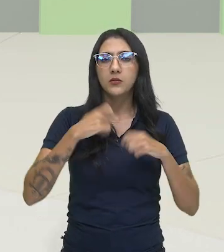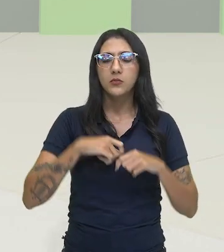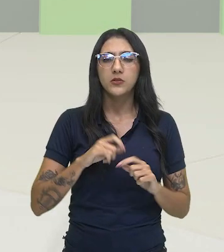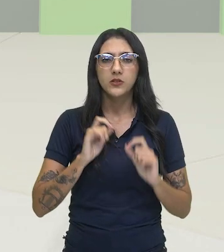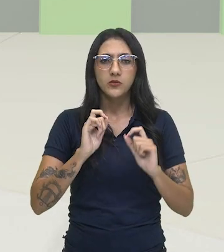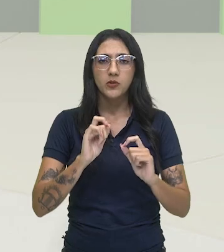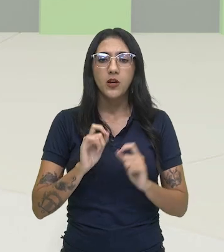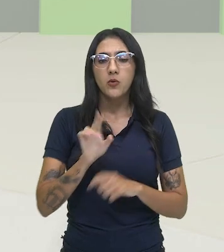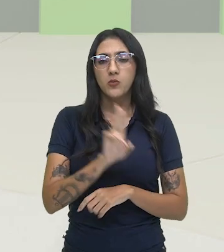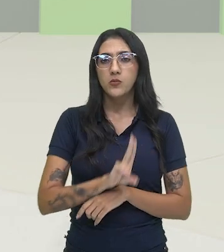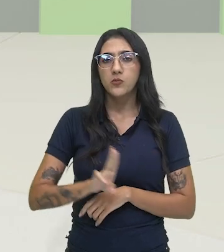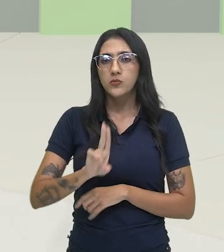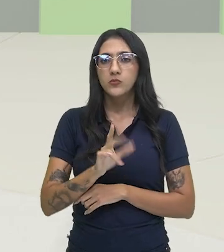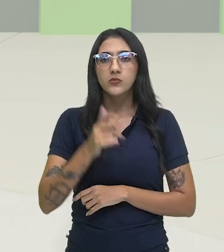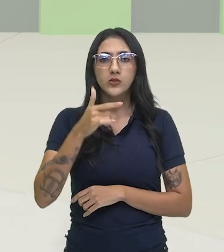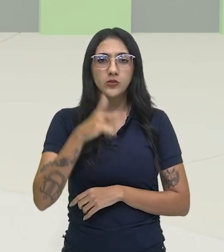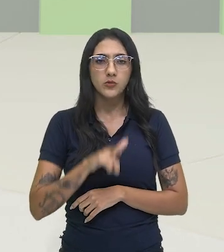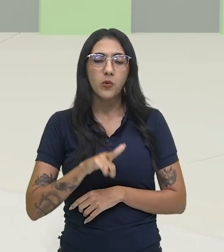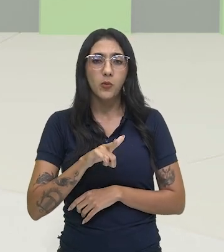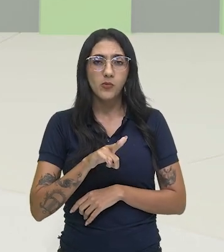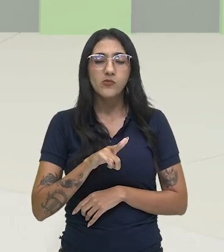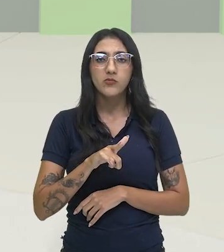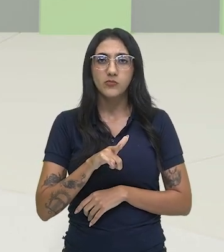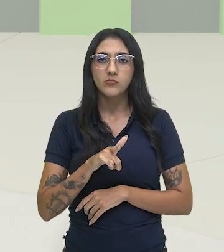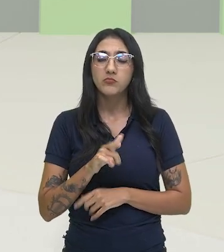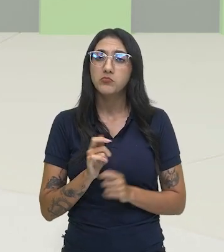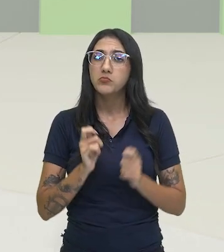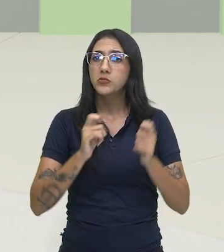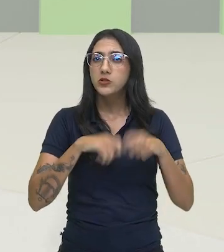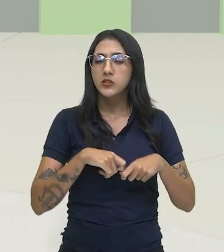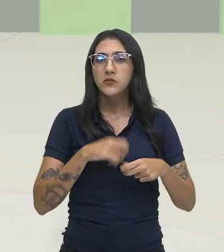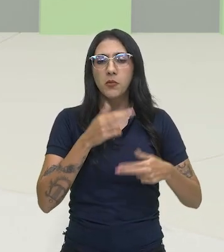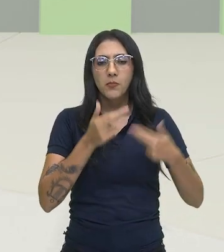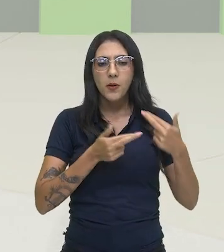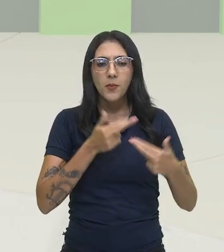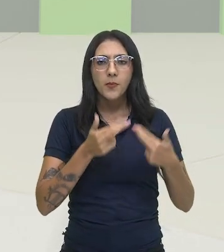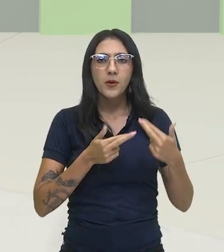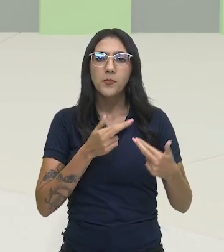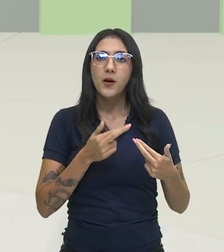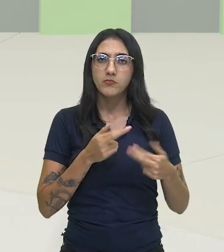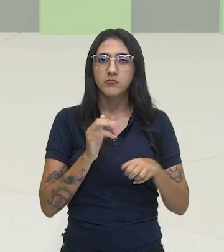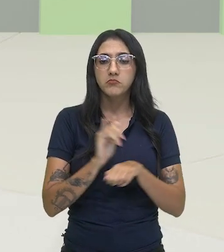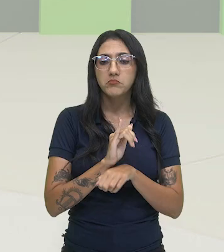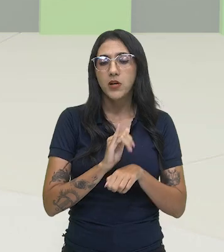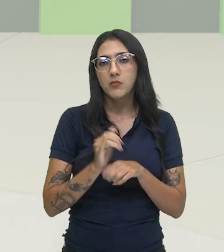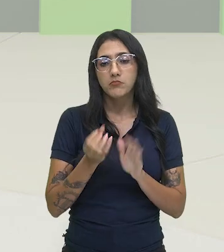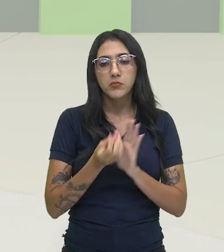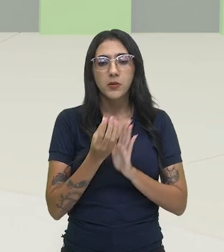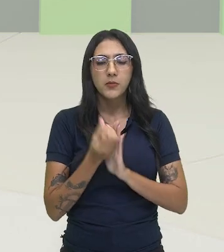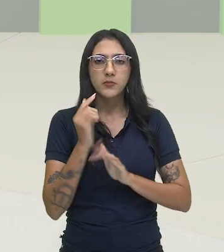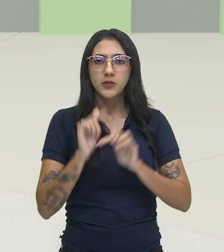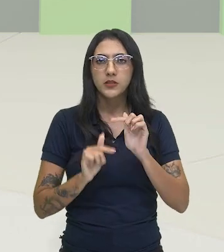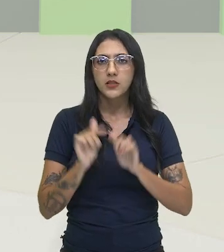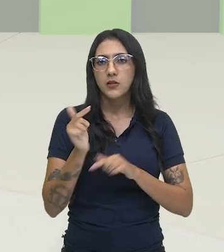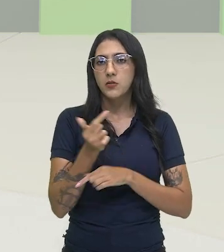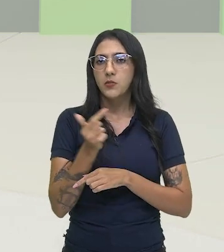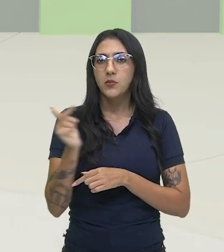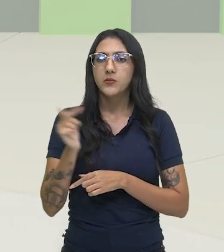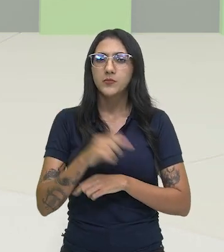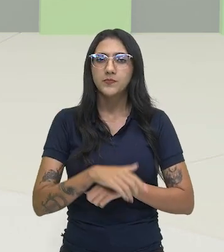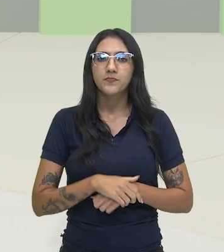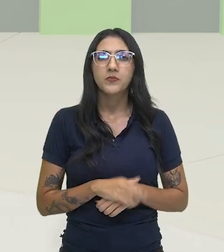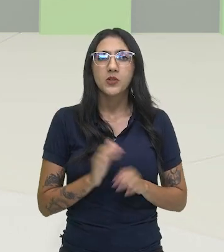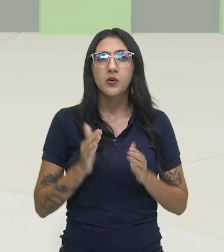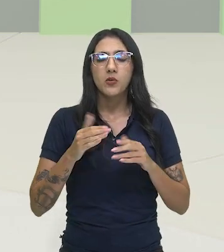ser reaproveitada e utilizada novamente com outras funções, em